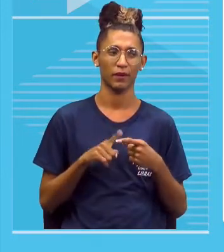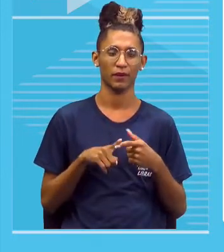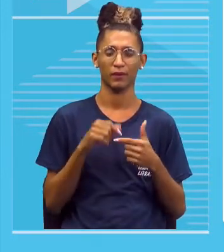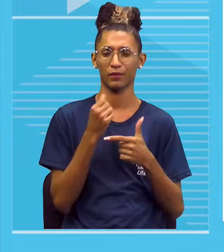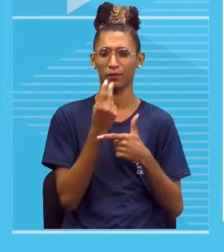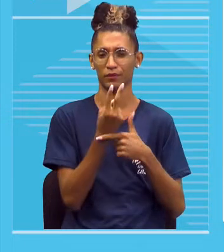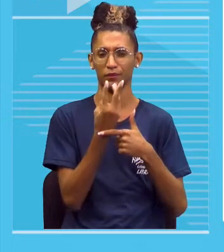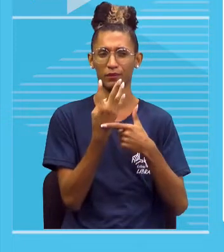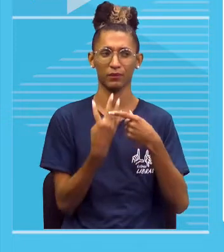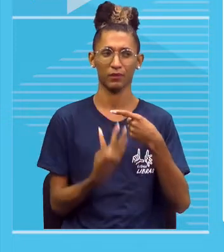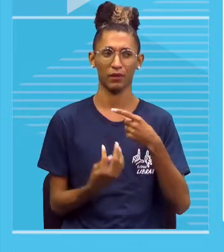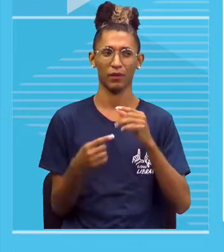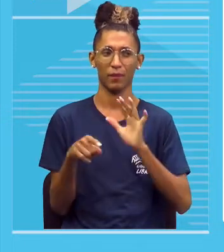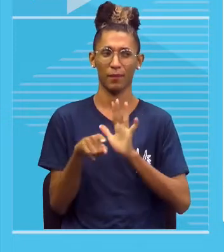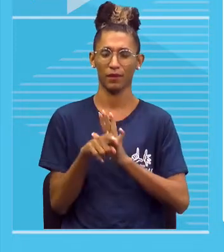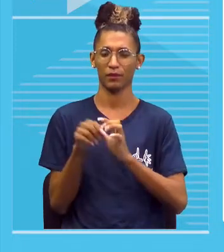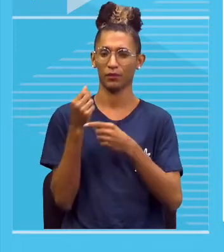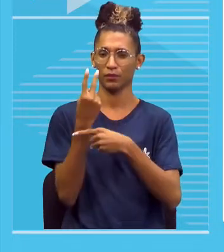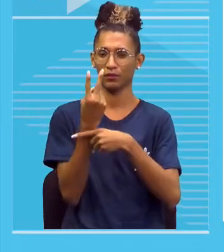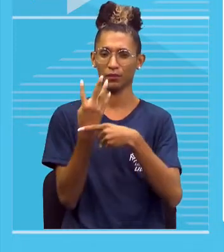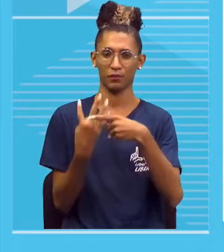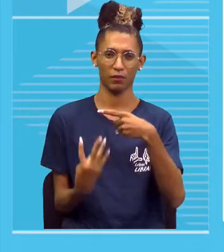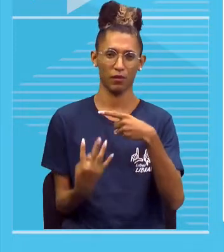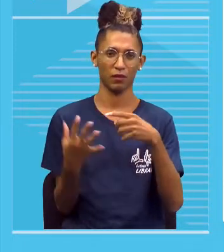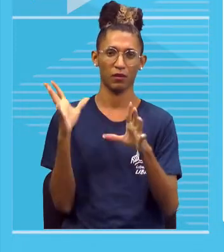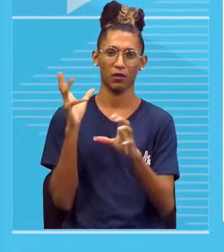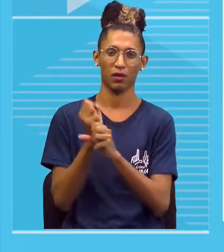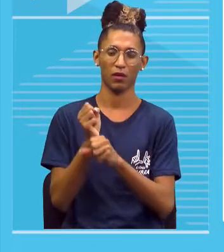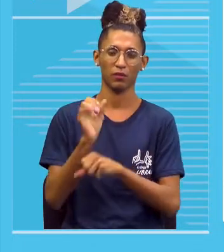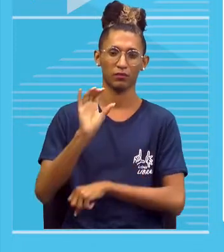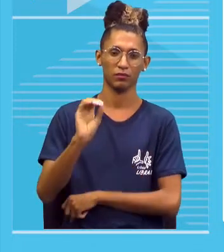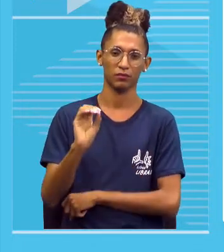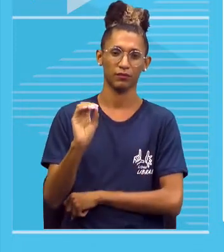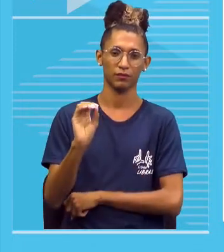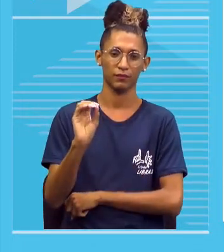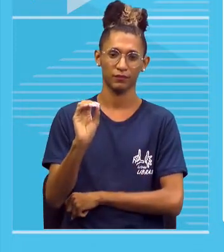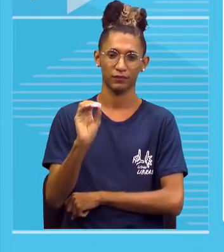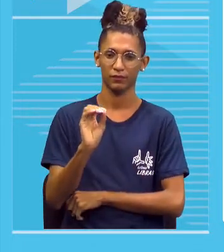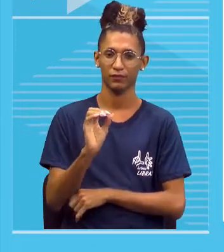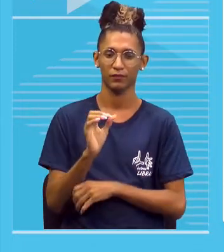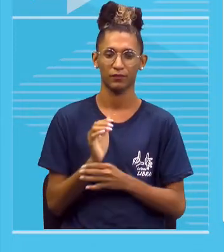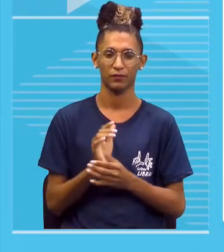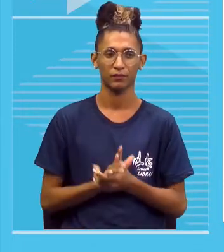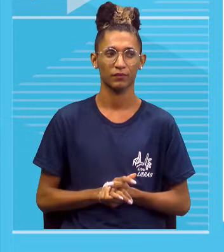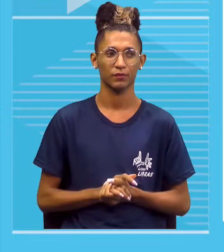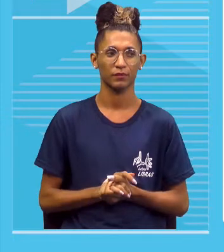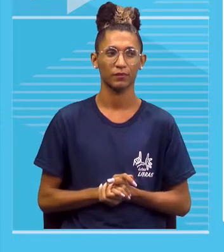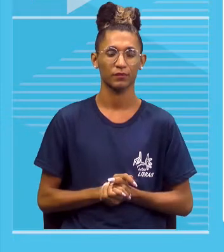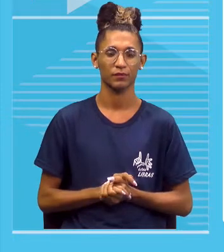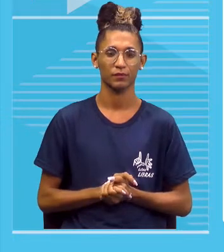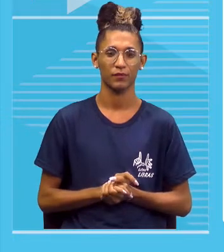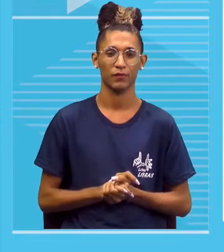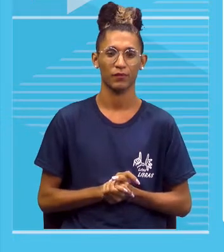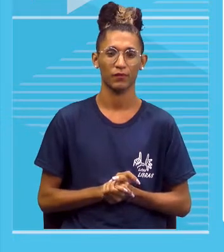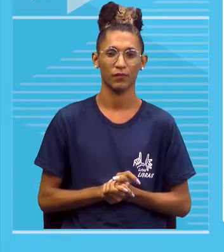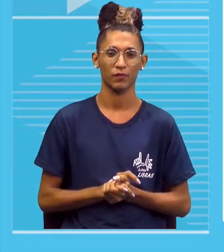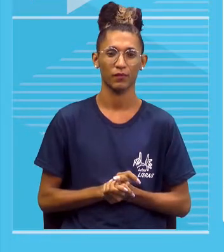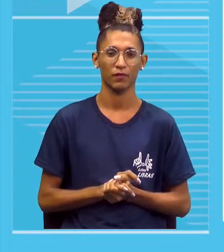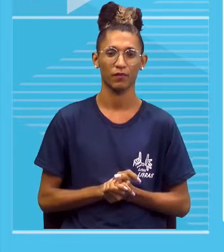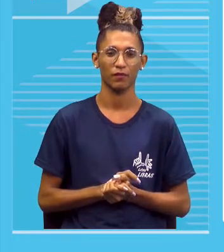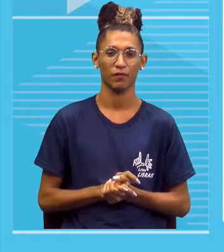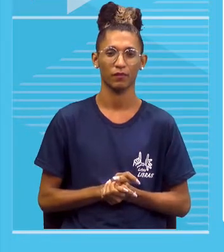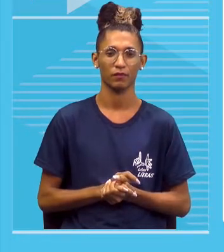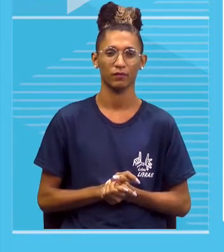2 sobre 4 menos raiz de 2 sobre quatro né eu tô subtraindo dois números iguais